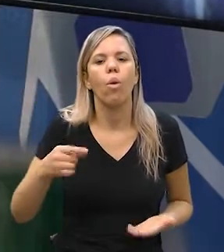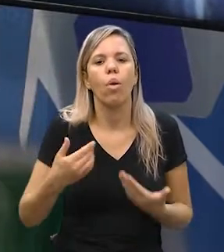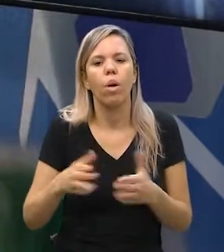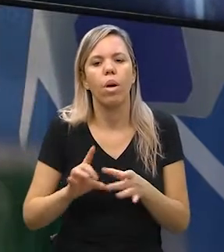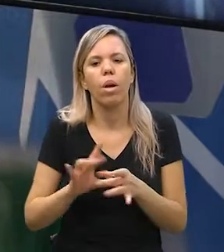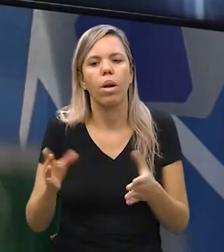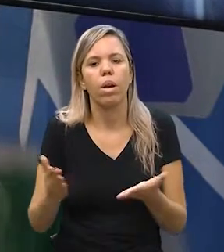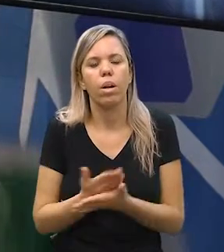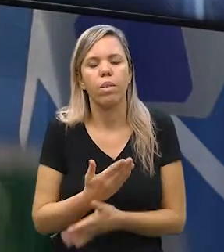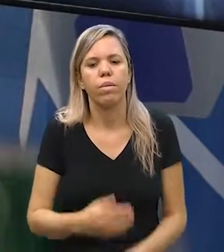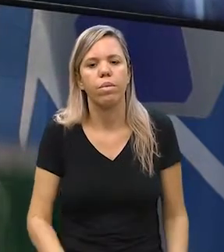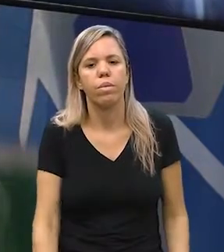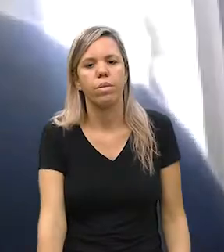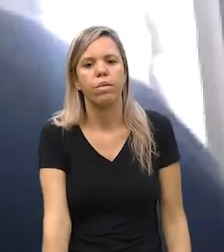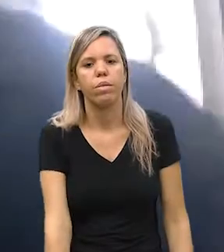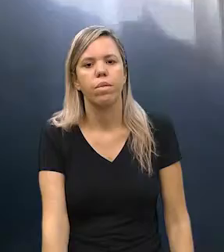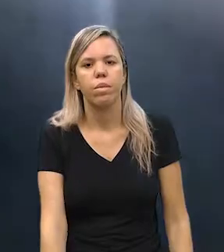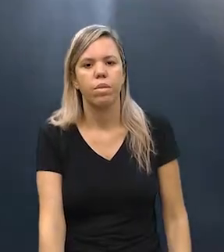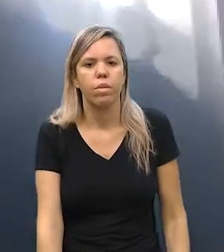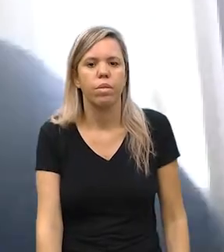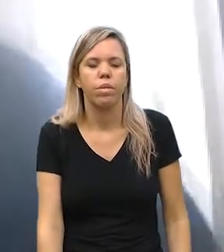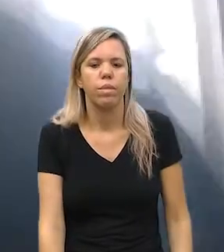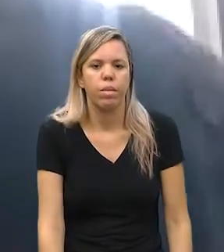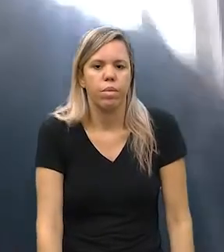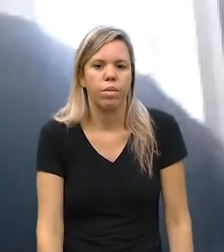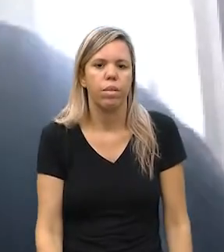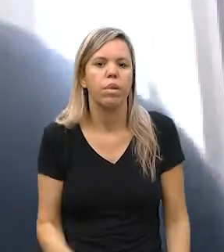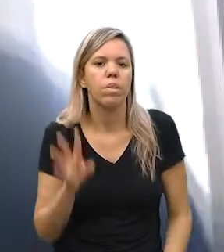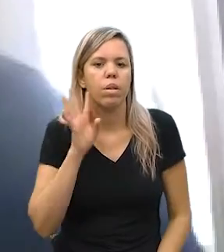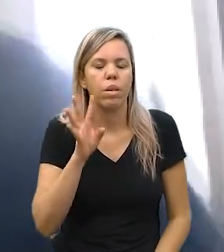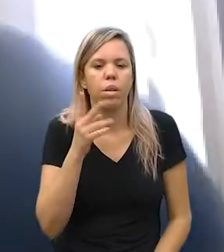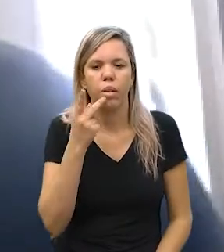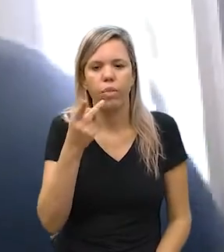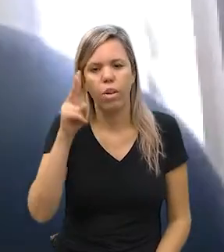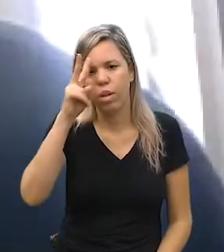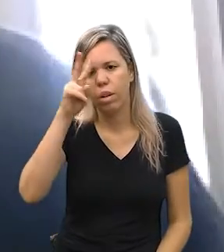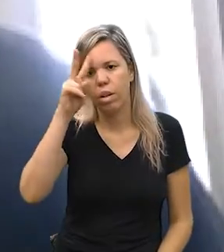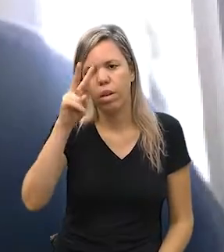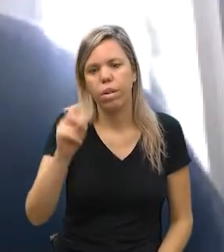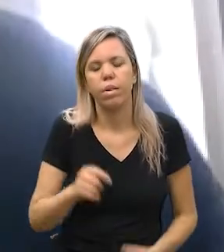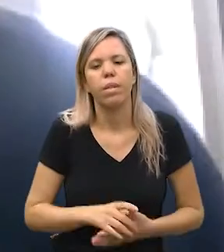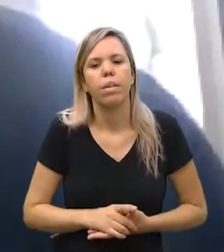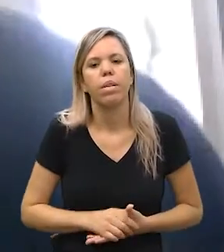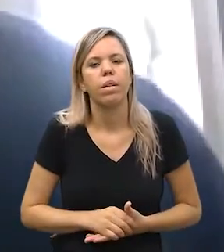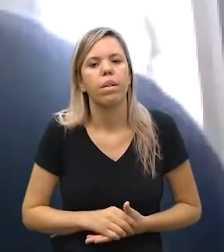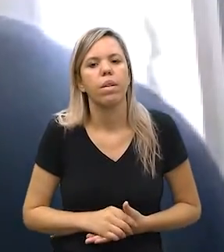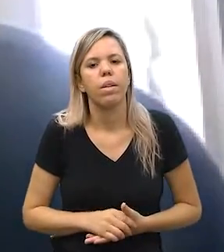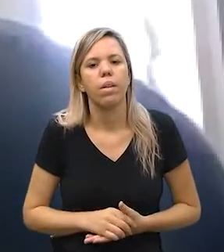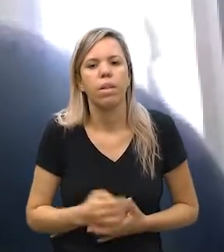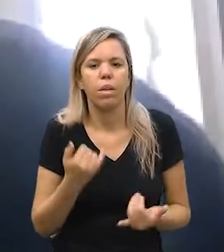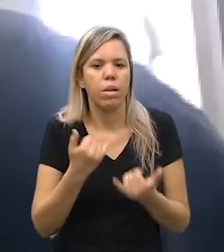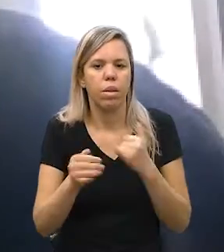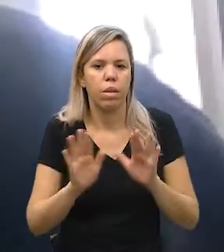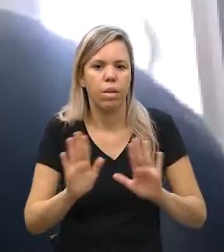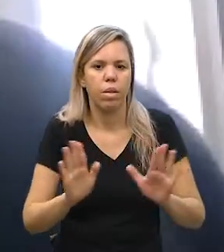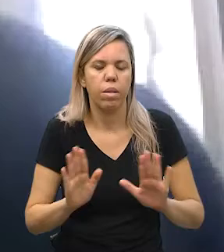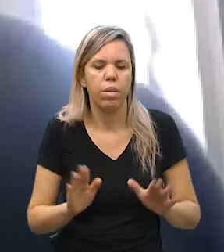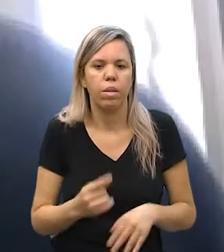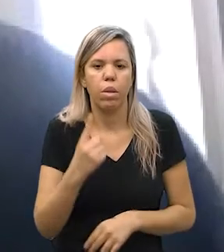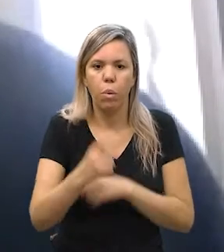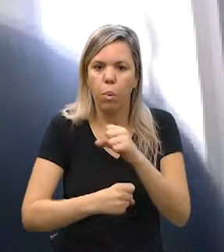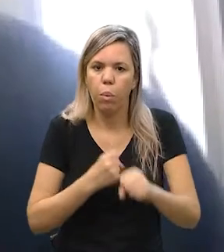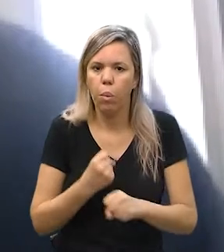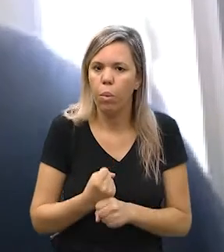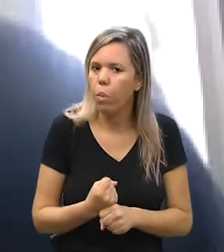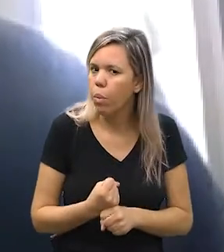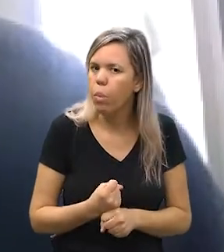lançar esse livro? Rubens, acho que é legal um pouquinho resgatar. Olha, não parece, mas já faz mais de um